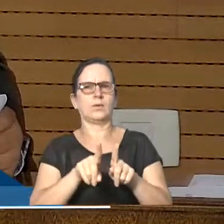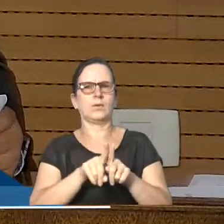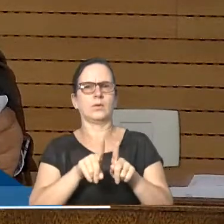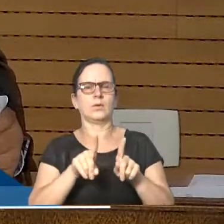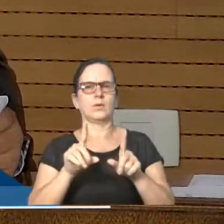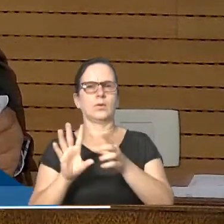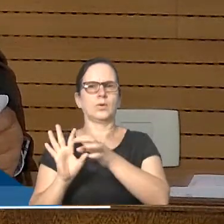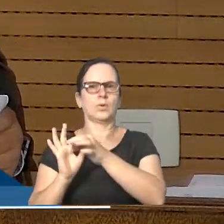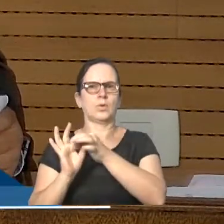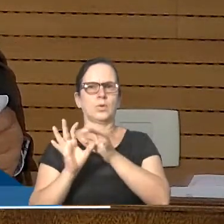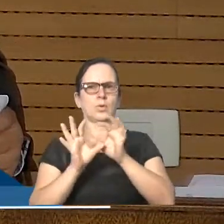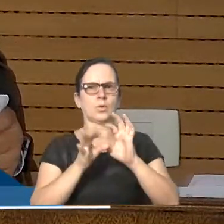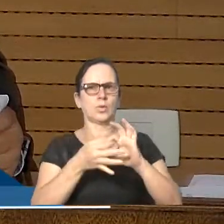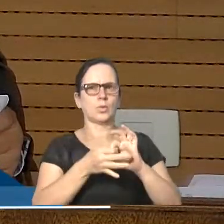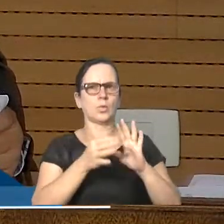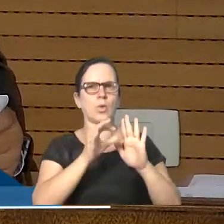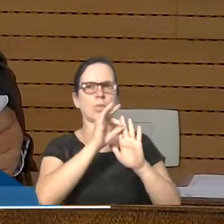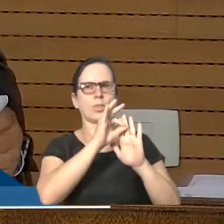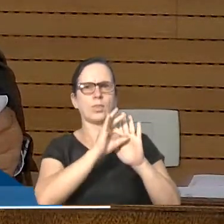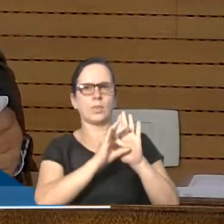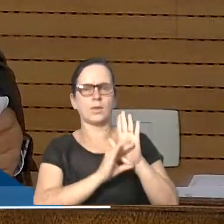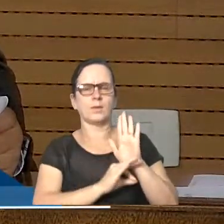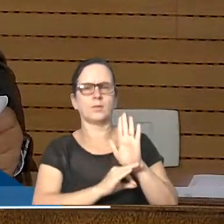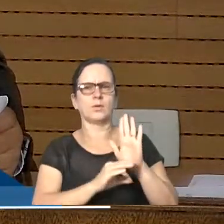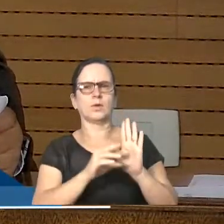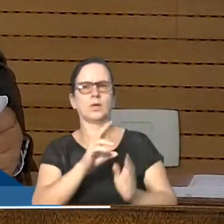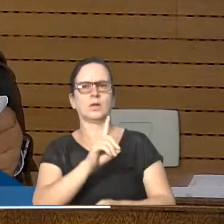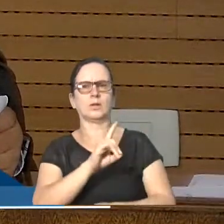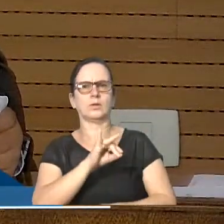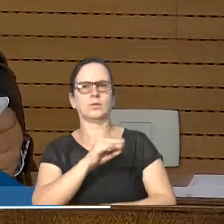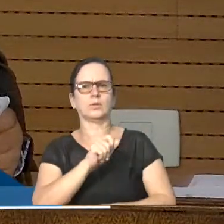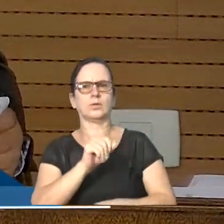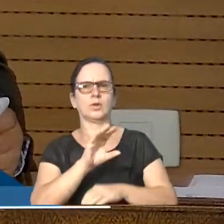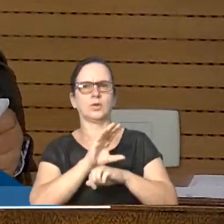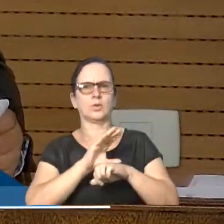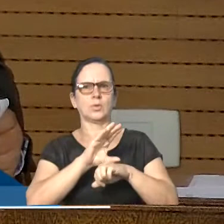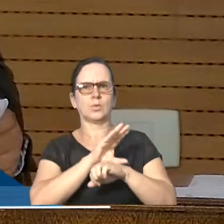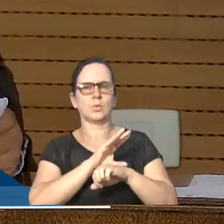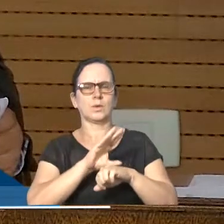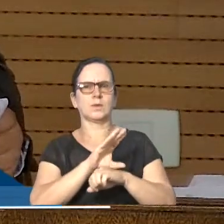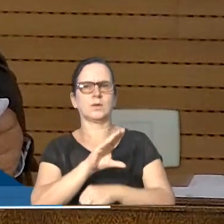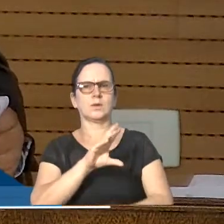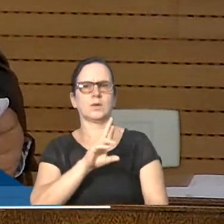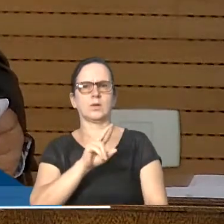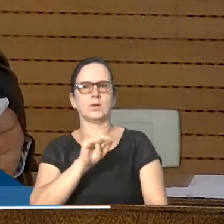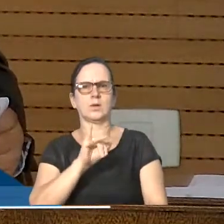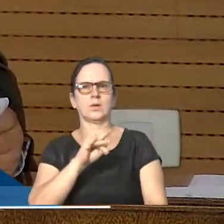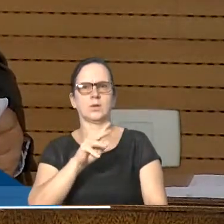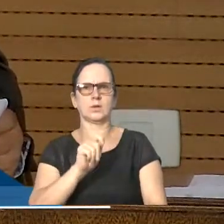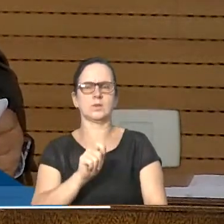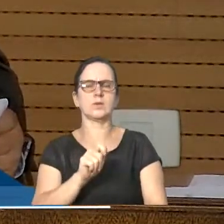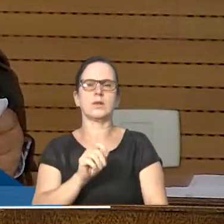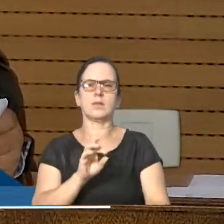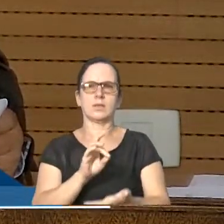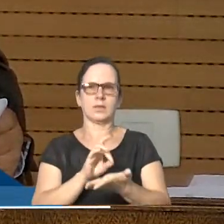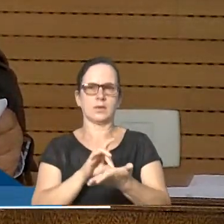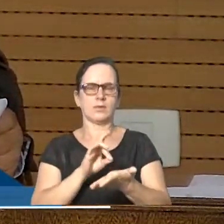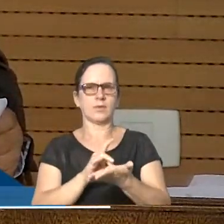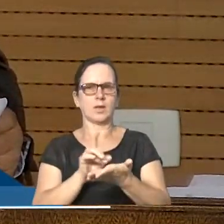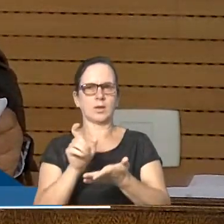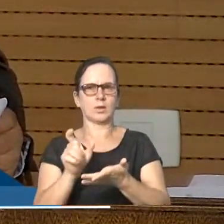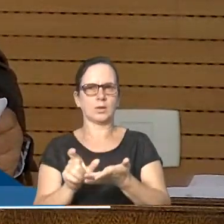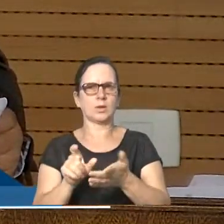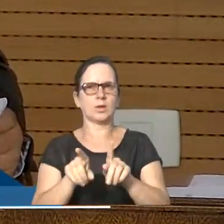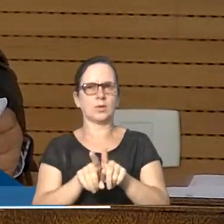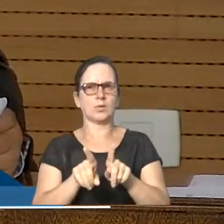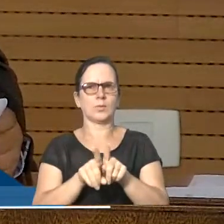qualquer preceito dissonante das diretrizes constitucionais e legais de regência. Na verdade, figura-se o preceito